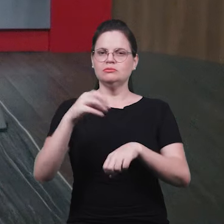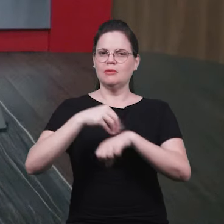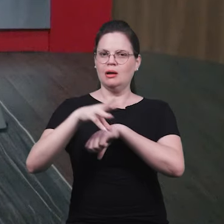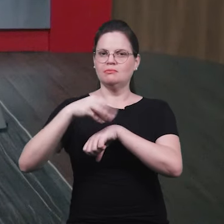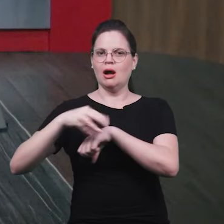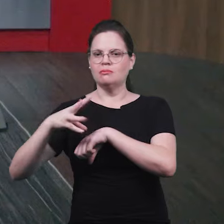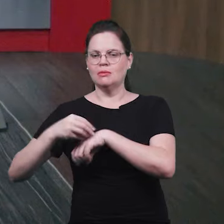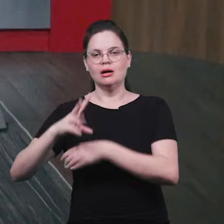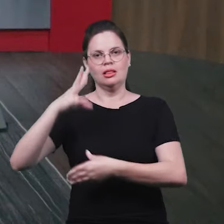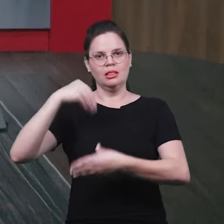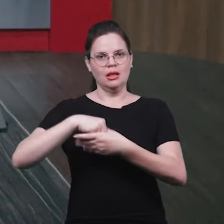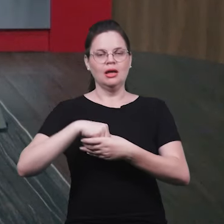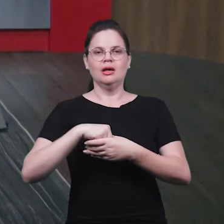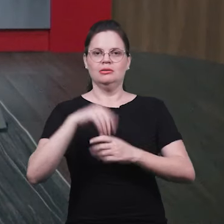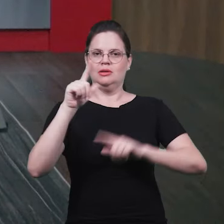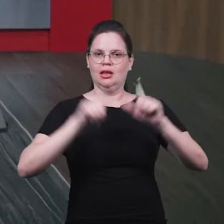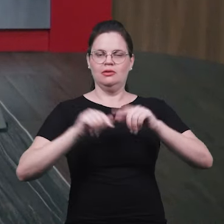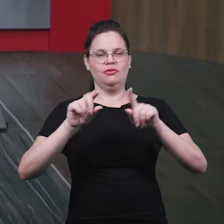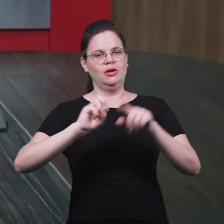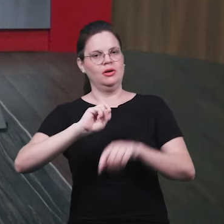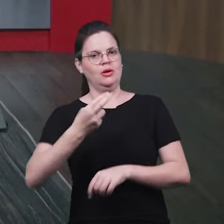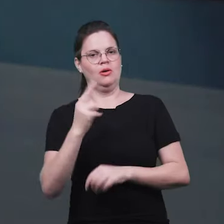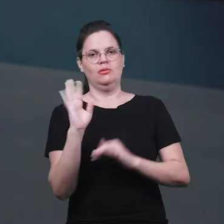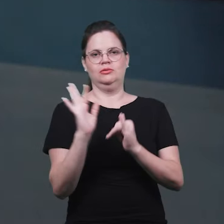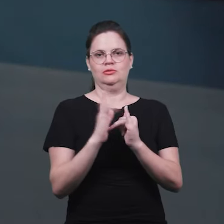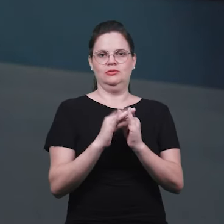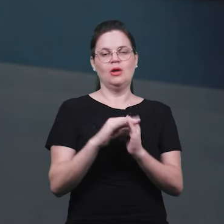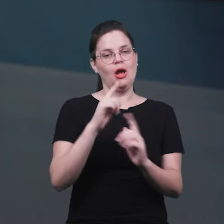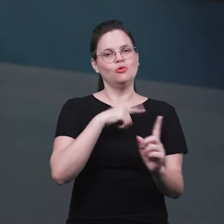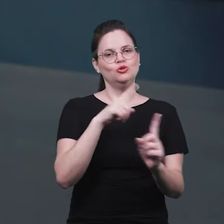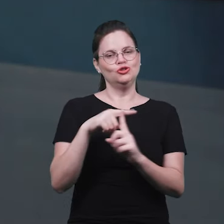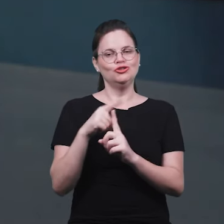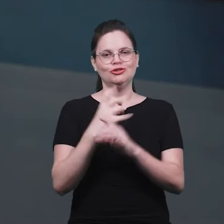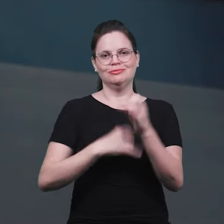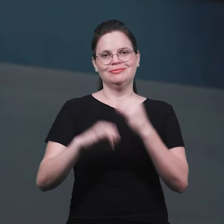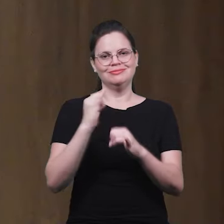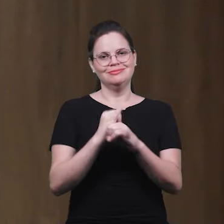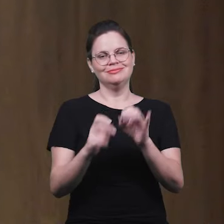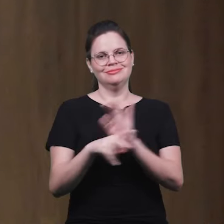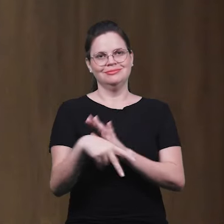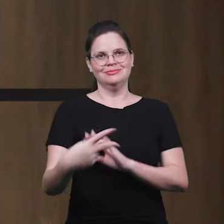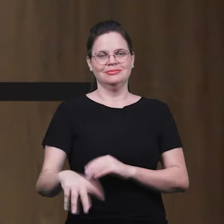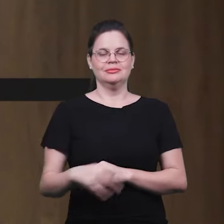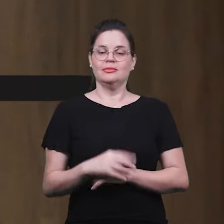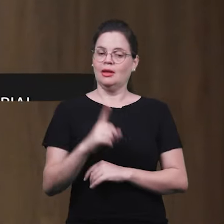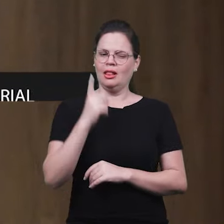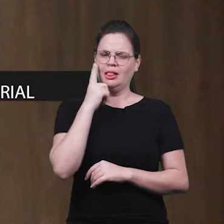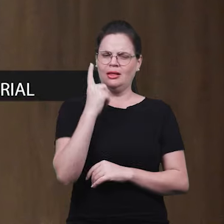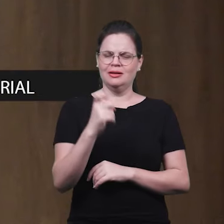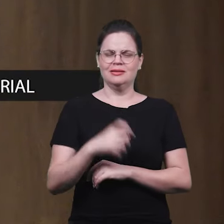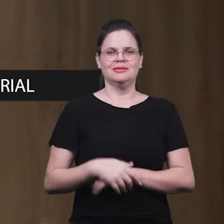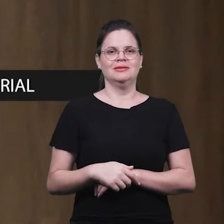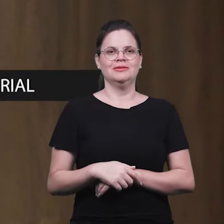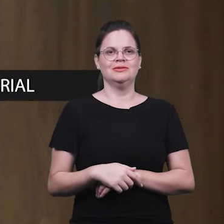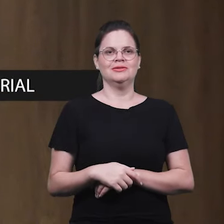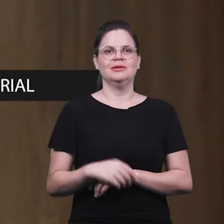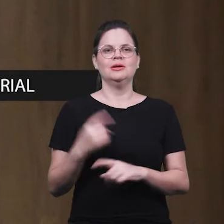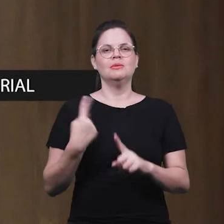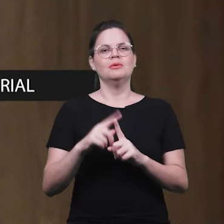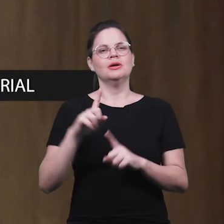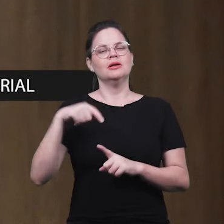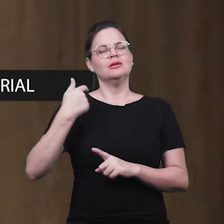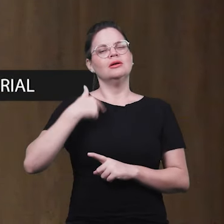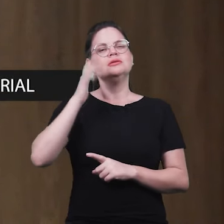conteúdo, né, do programa através desse modal. Muito interessante o que você falou, né? Porque a gente